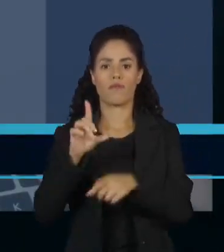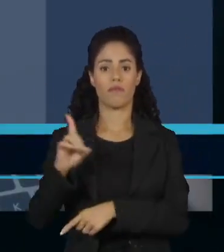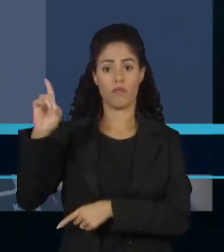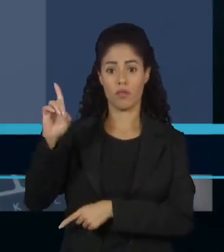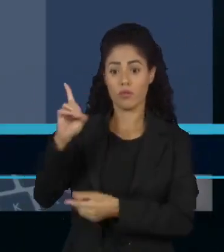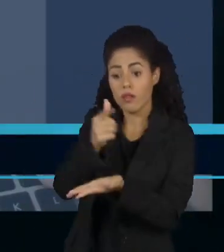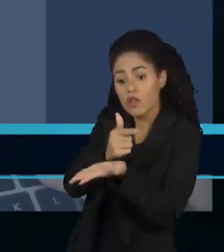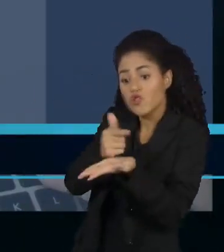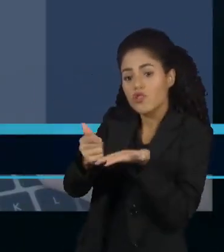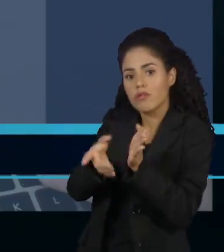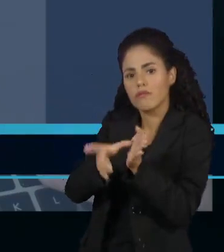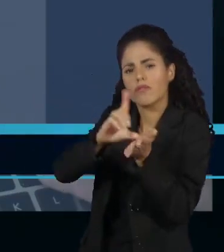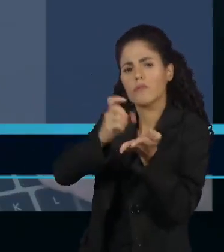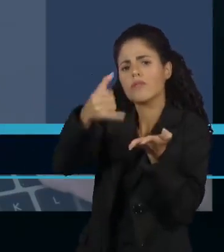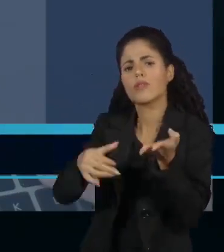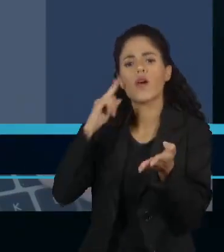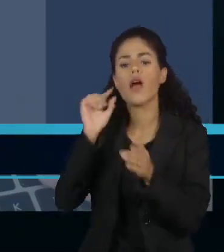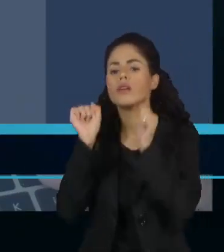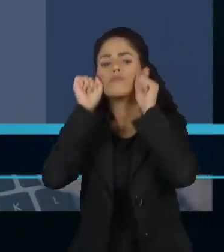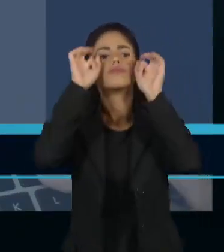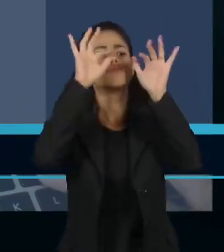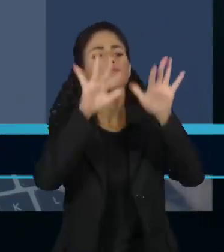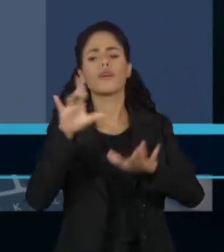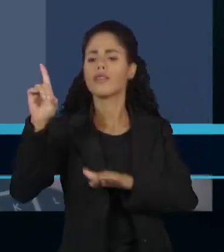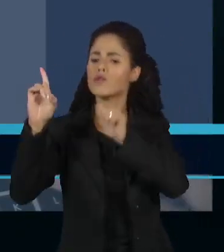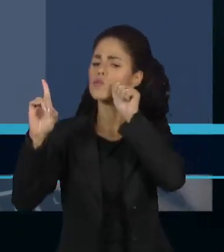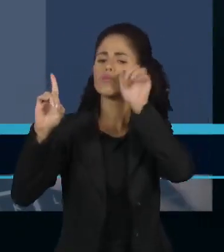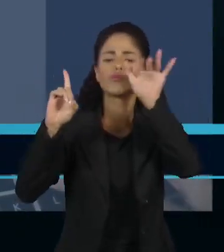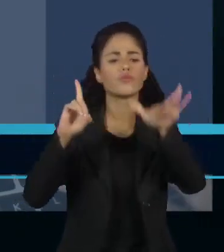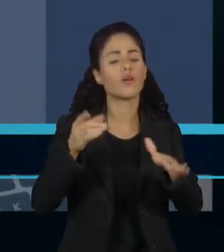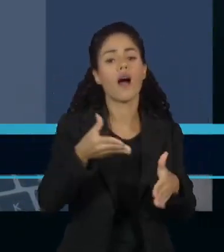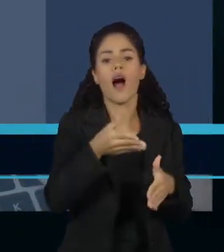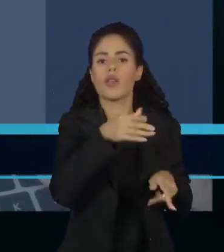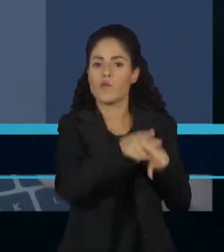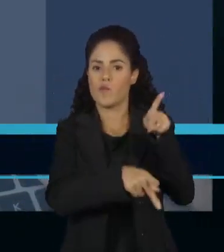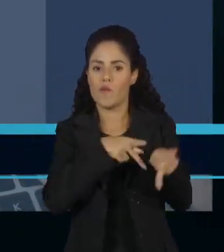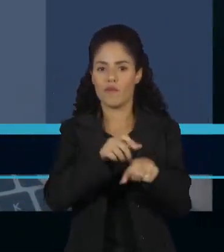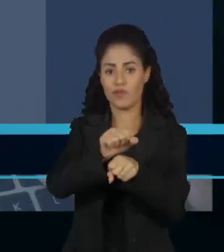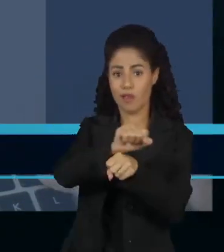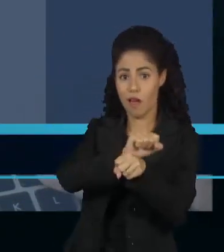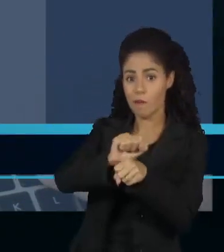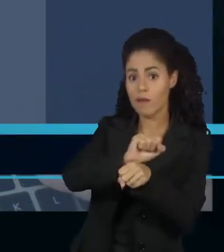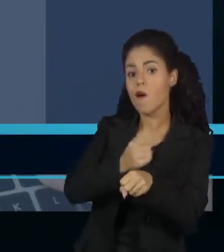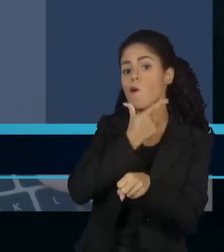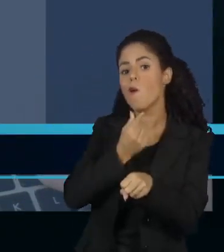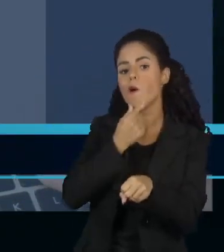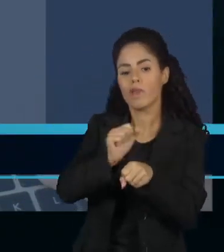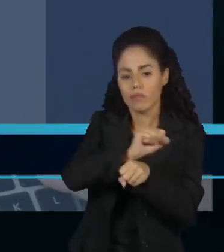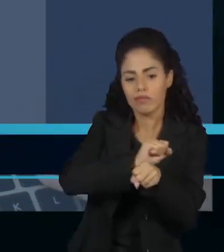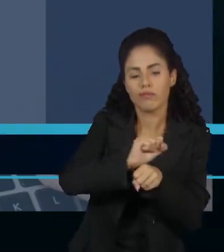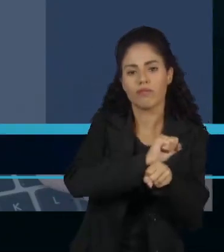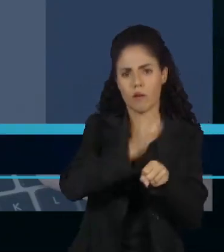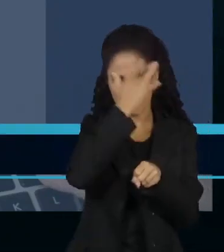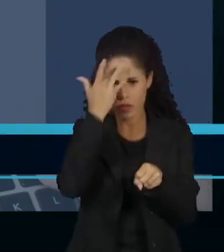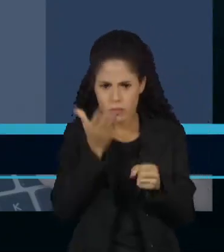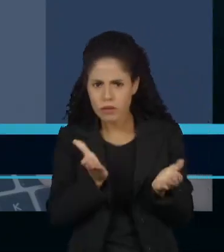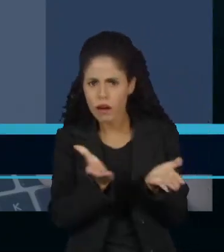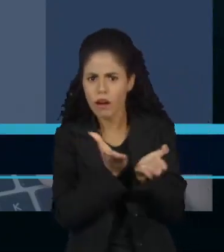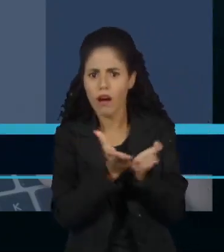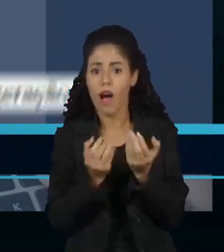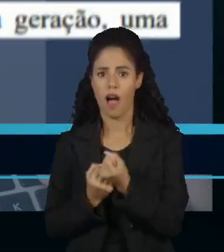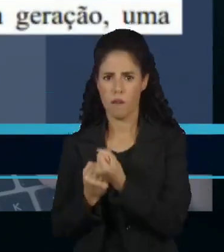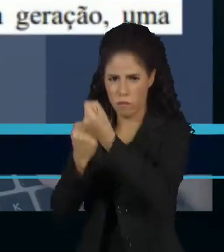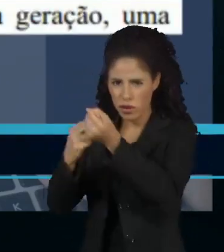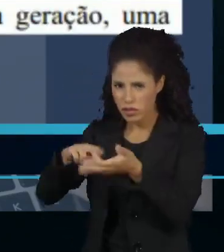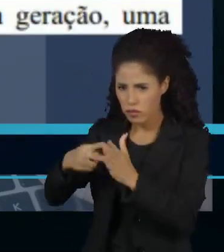que Deus oferece uma bênção às nações que dessem suporte à descendência de Abraão. Isso é interpretado por alguns evangélicos como apoiar